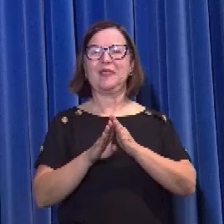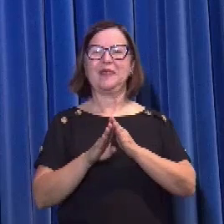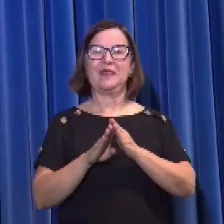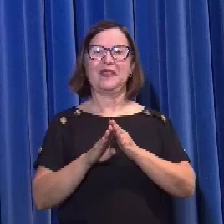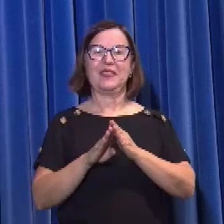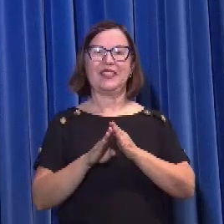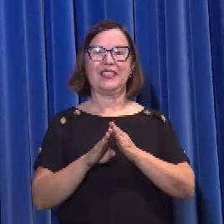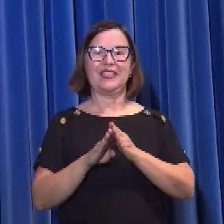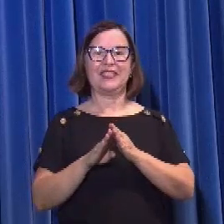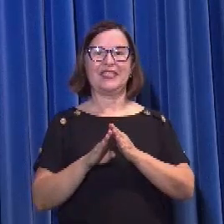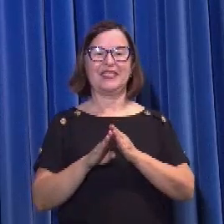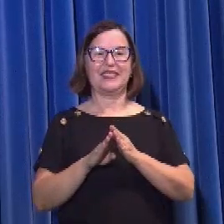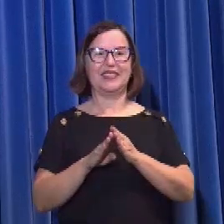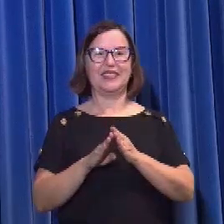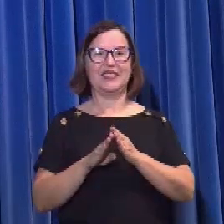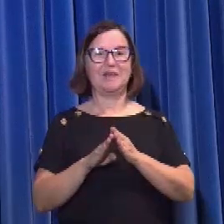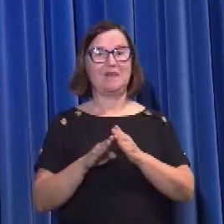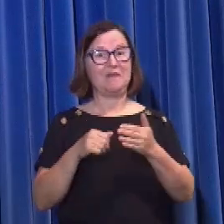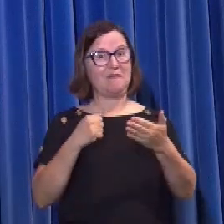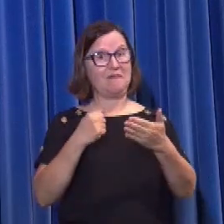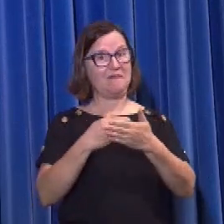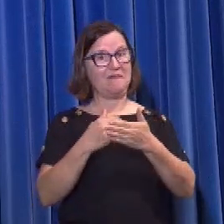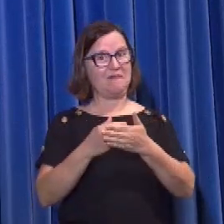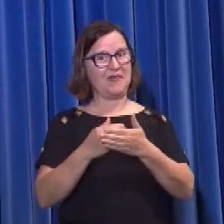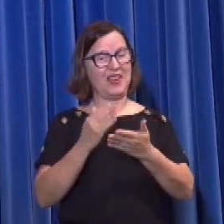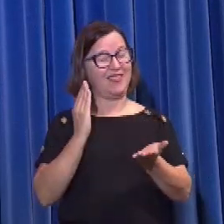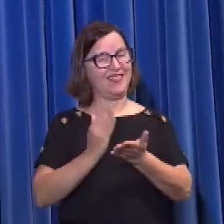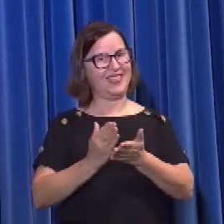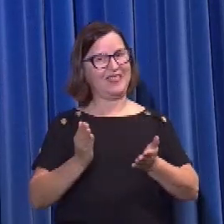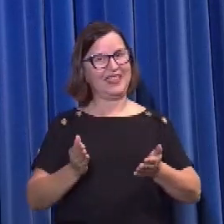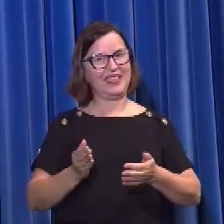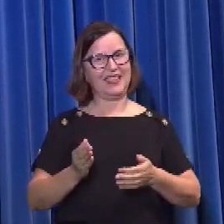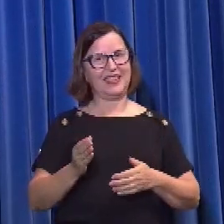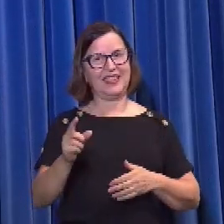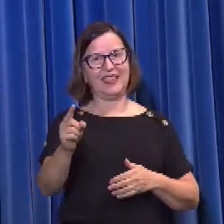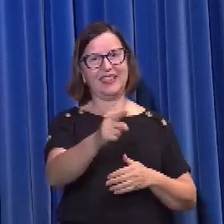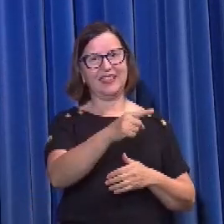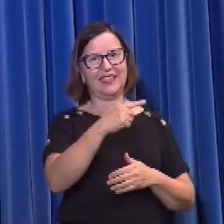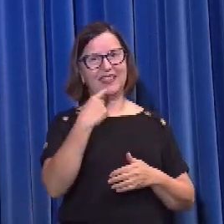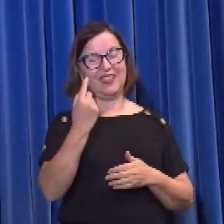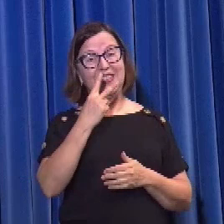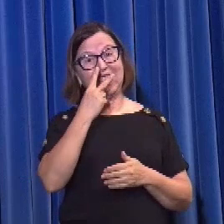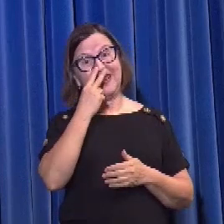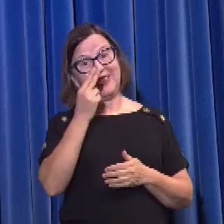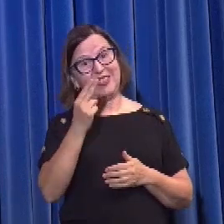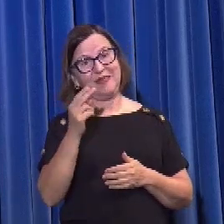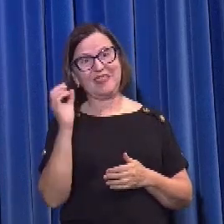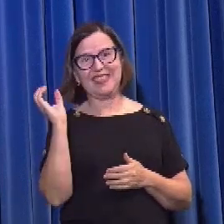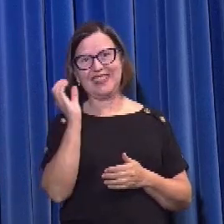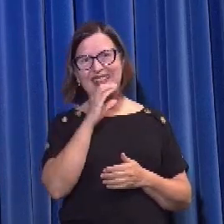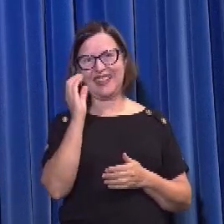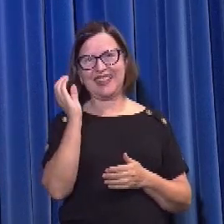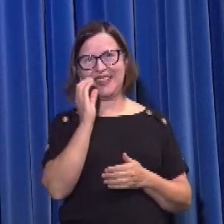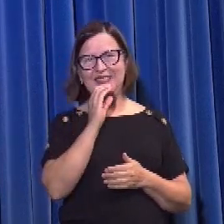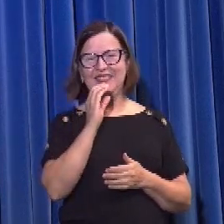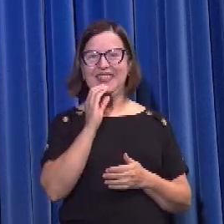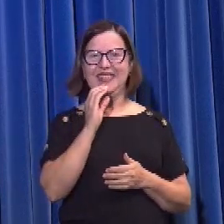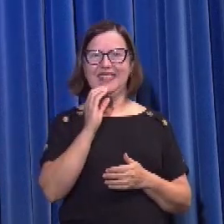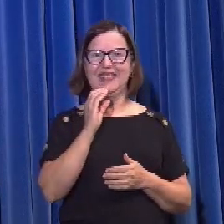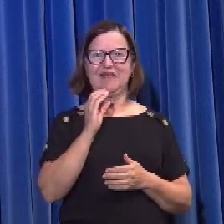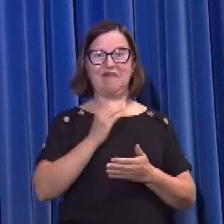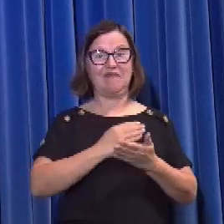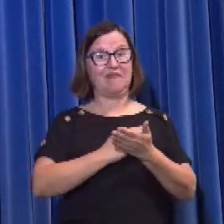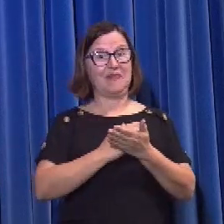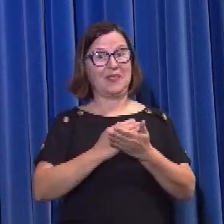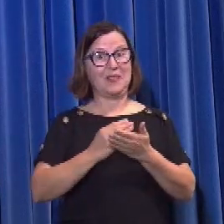já está caminhando para o final e nós acreditamos que muito em breve, no início de